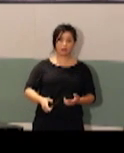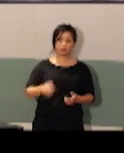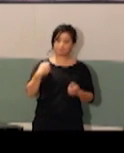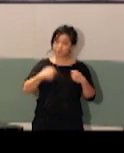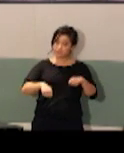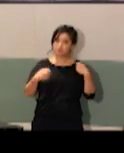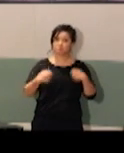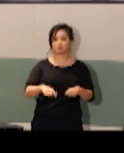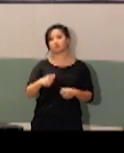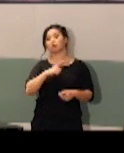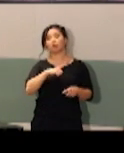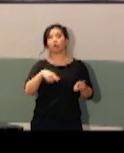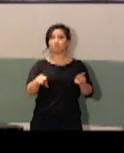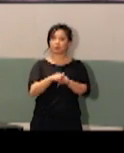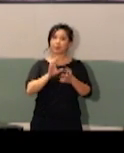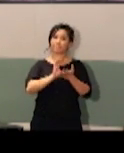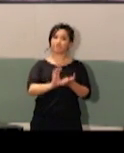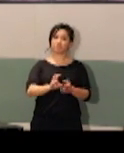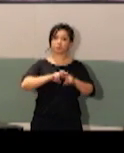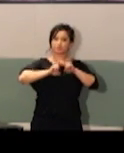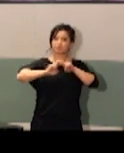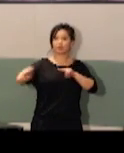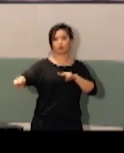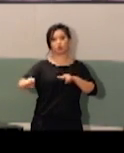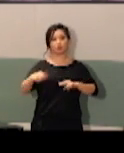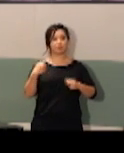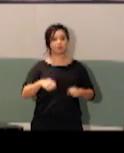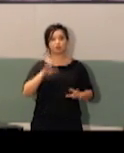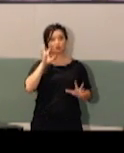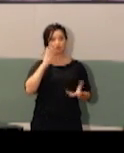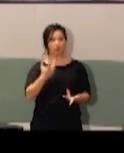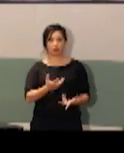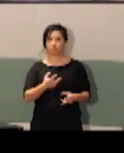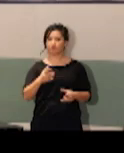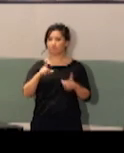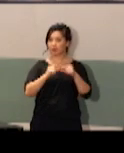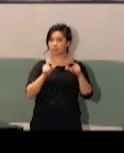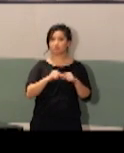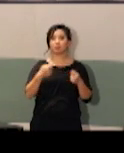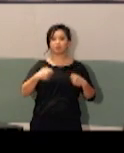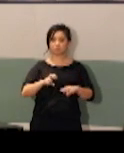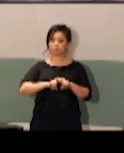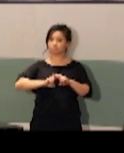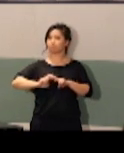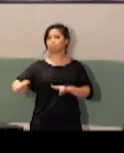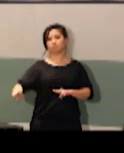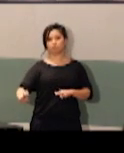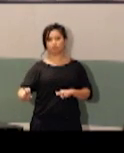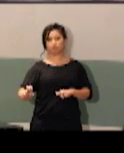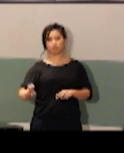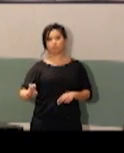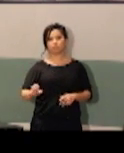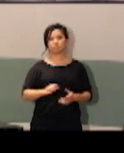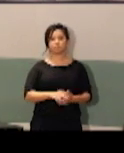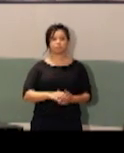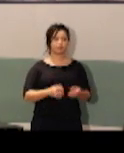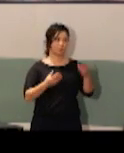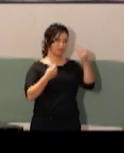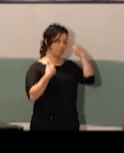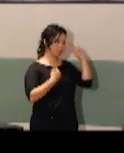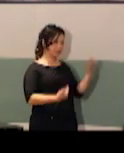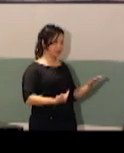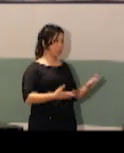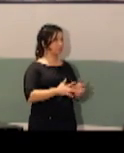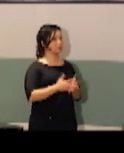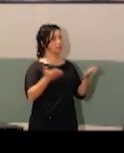no metrô. É essa a solução para o Distrito Federal. Muito obrigada. O próximo candidato a comentar